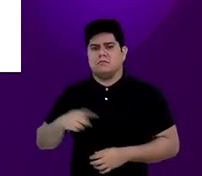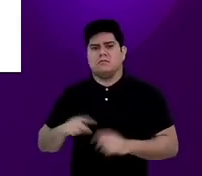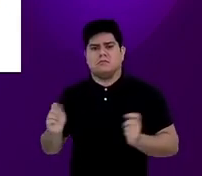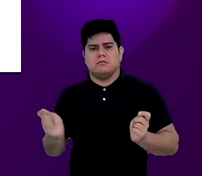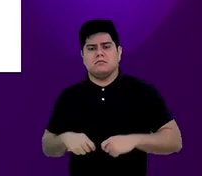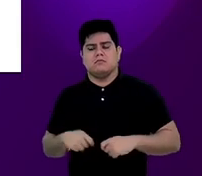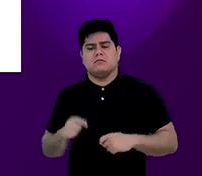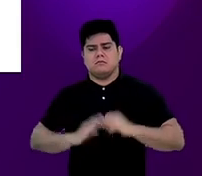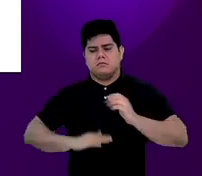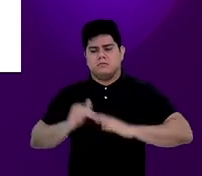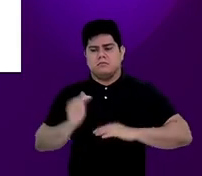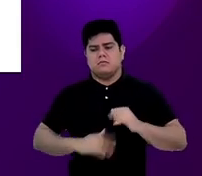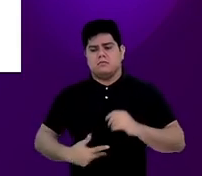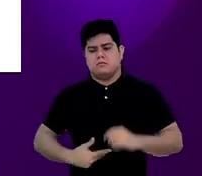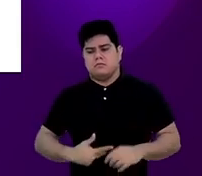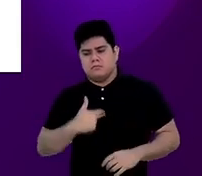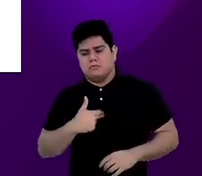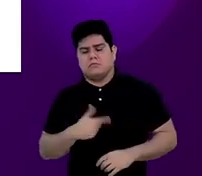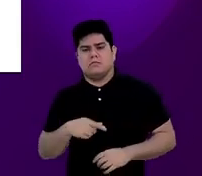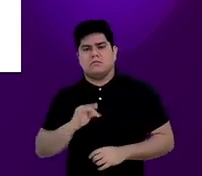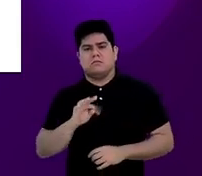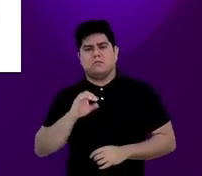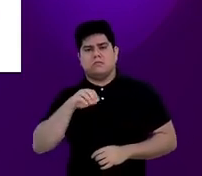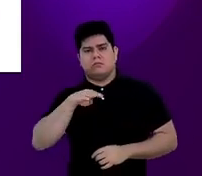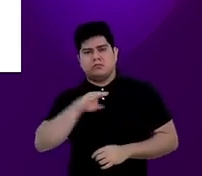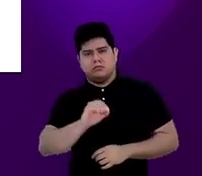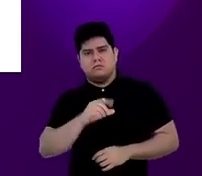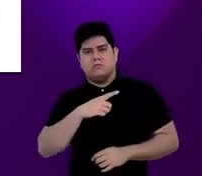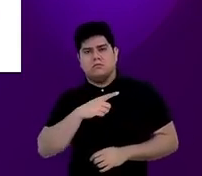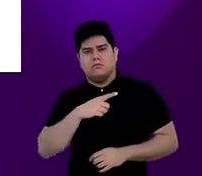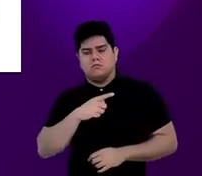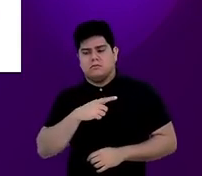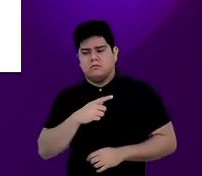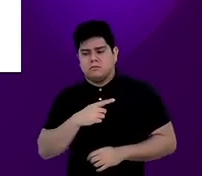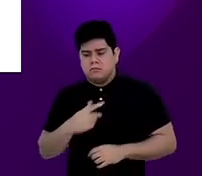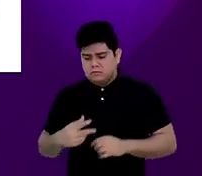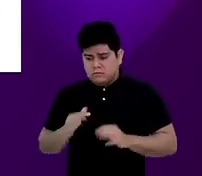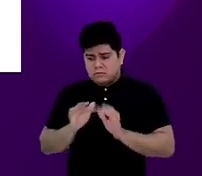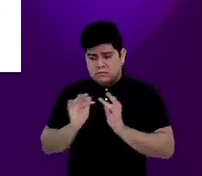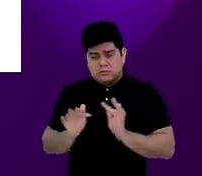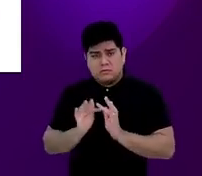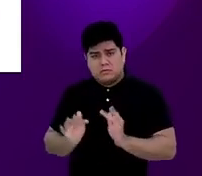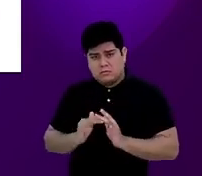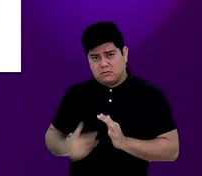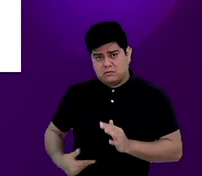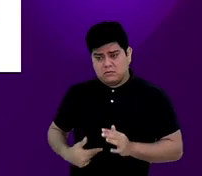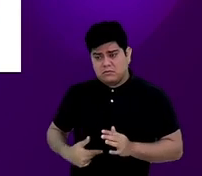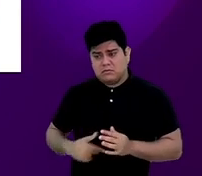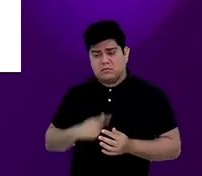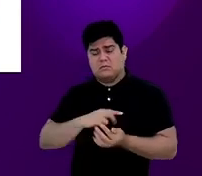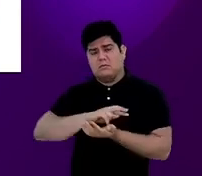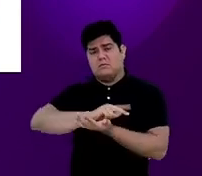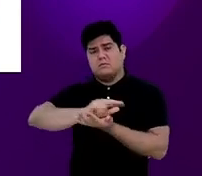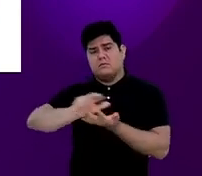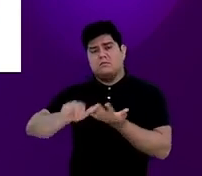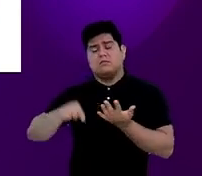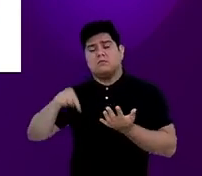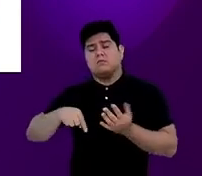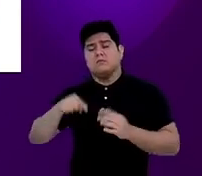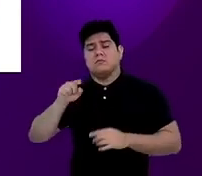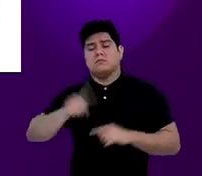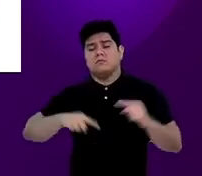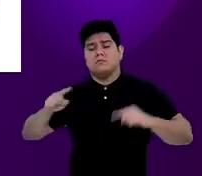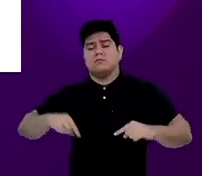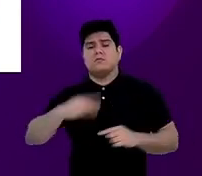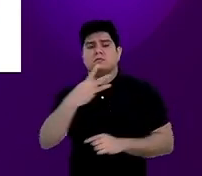capacitados de fazer uma cirurgia de trombo de veia cava por via minimamente invasiva. há várias classificações, onde o nível 3A é